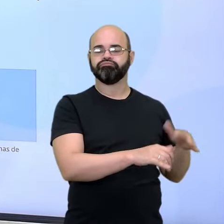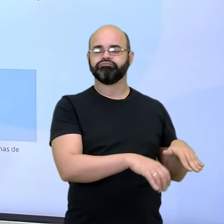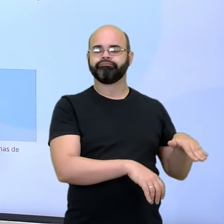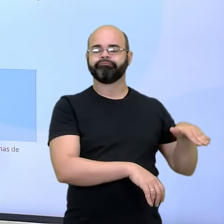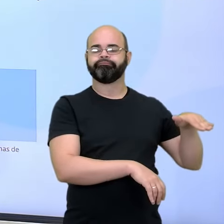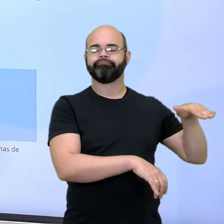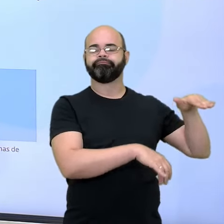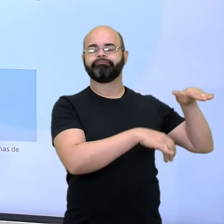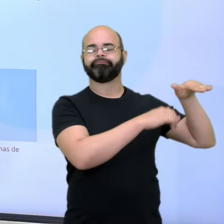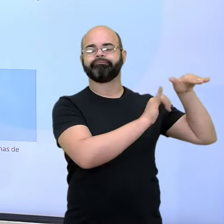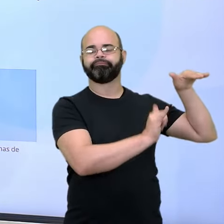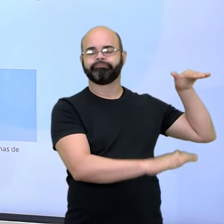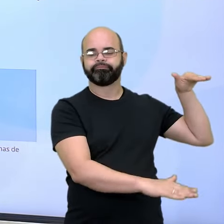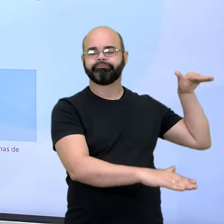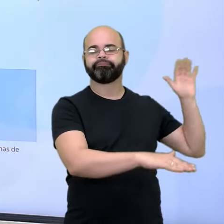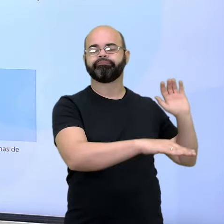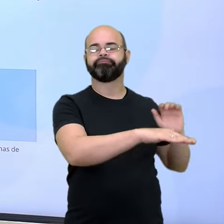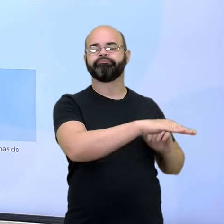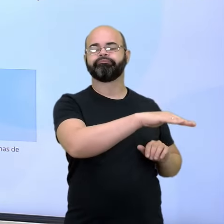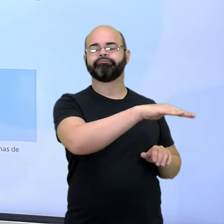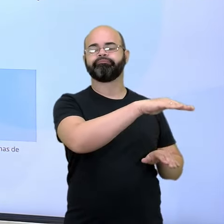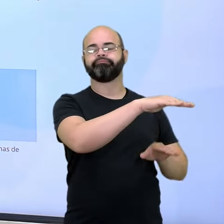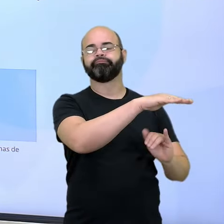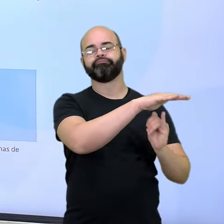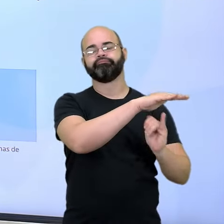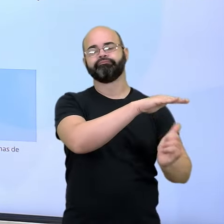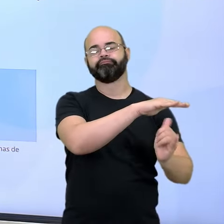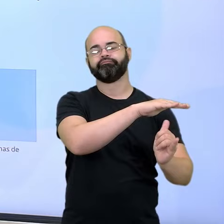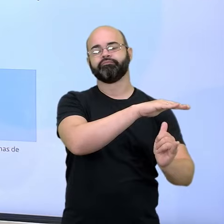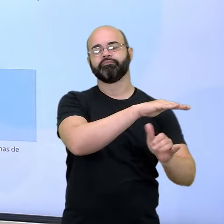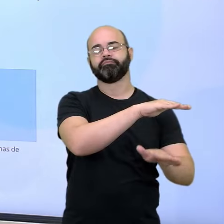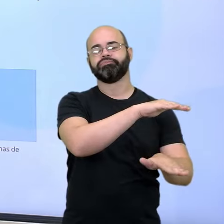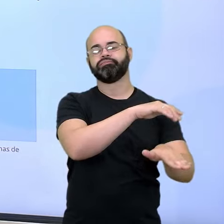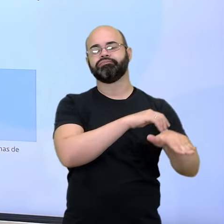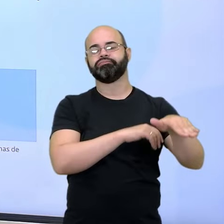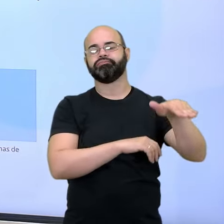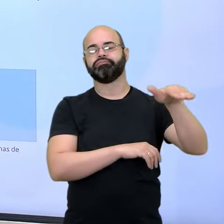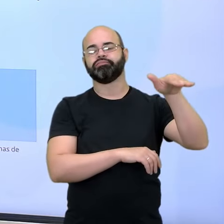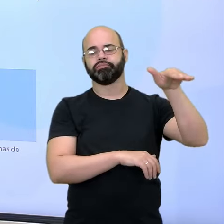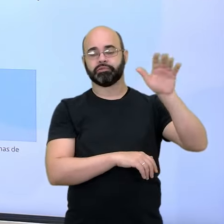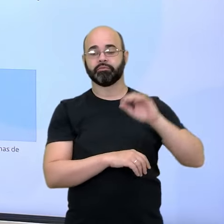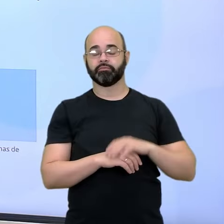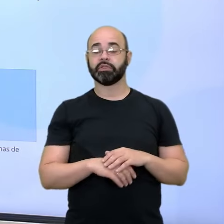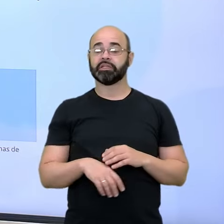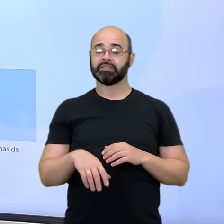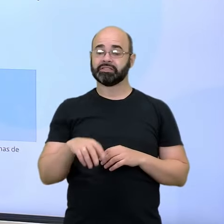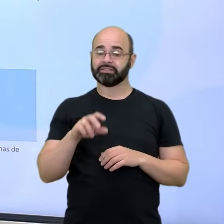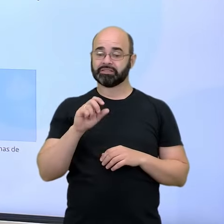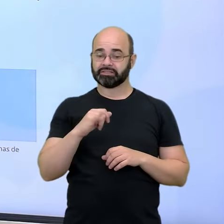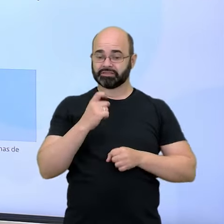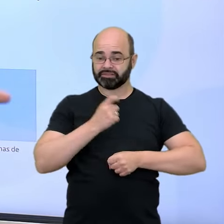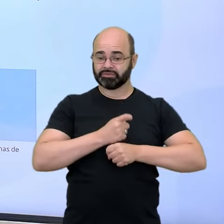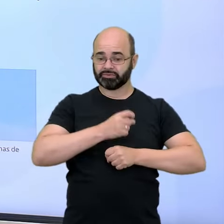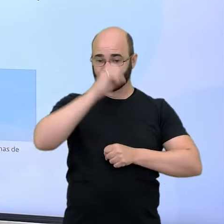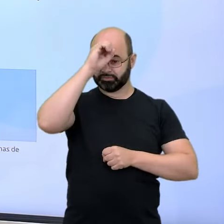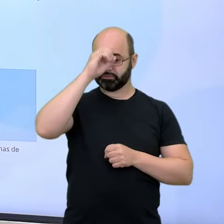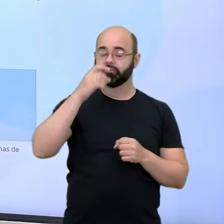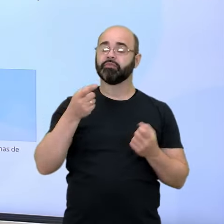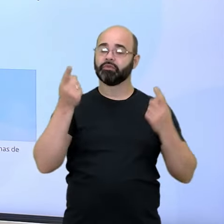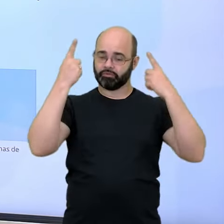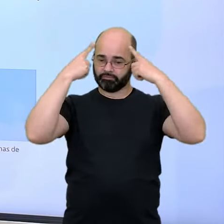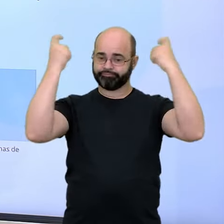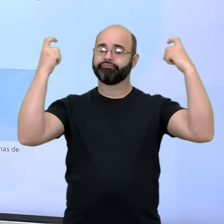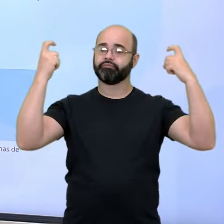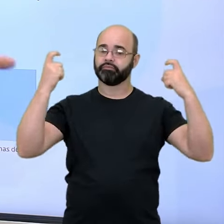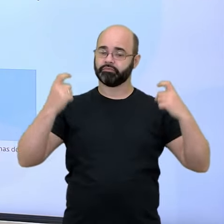preconceituosas. E ignorar passa a ser um ato de violência. certo? Porque a gente ignora que existem pessoas